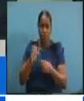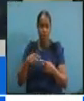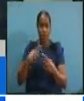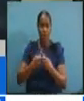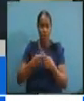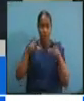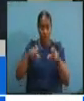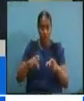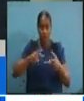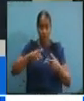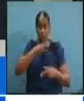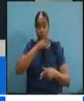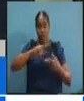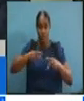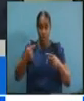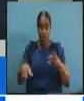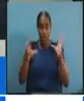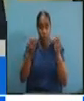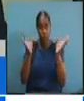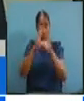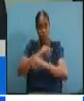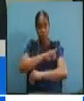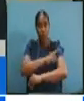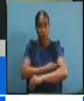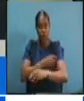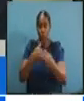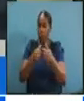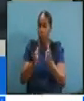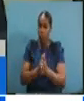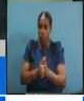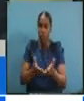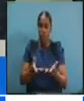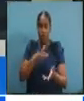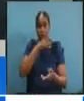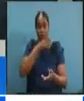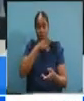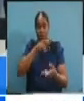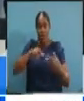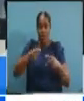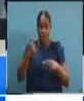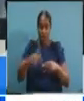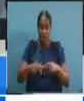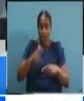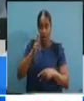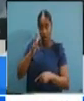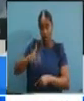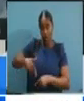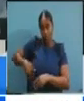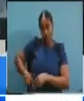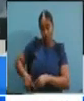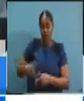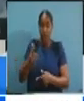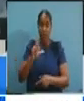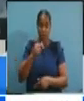polícia mas porque tem muito mais força durante o ano mais força no futuro o fato de polícia mas ultrapassa tempo por ter arma e já tem ponha